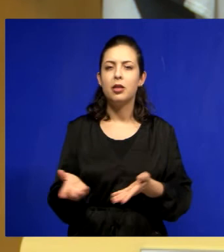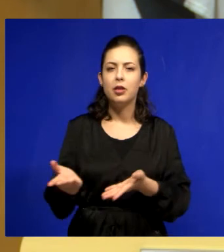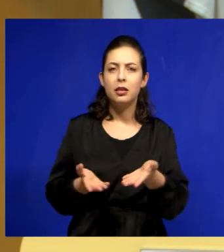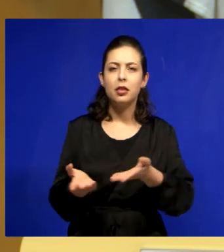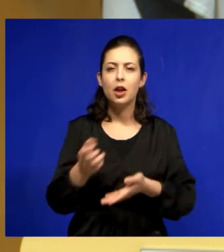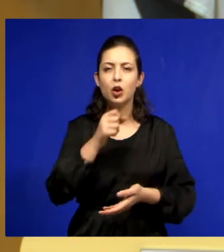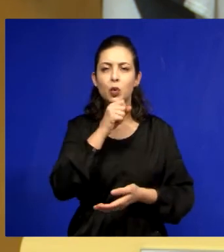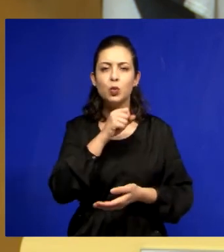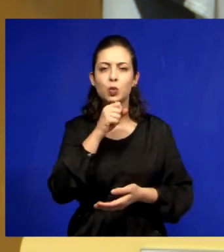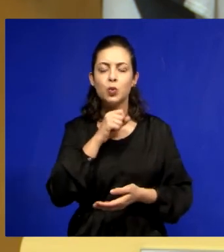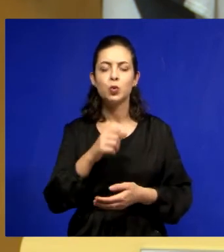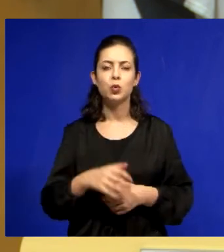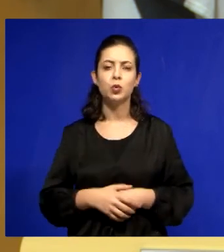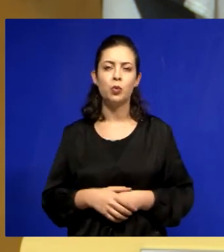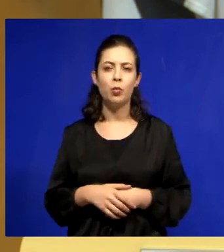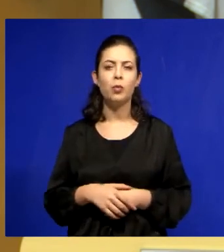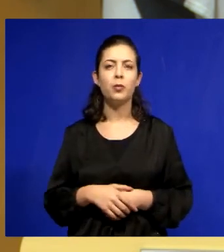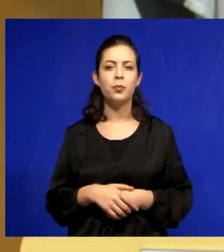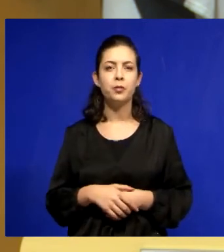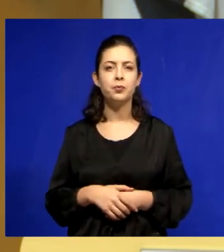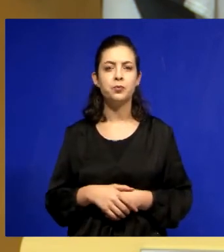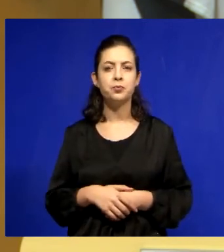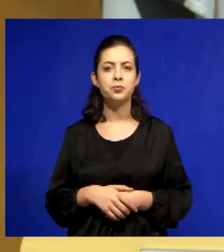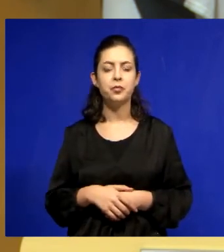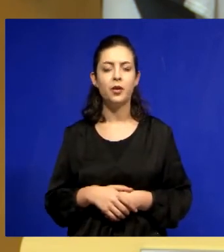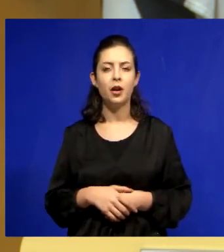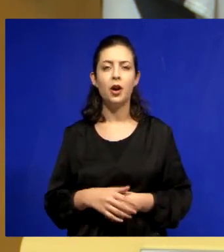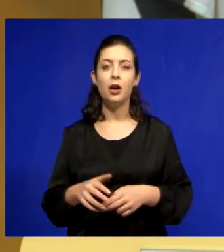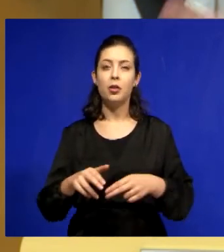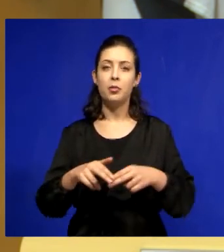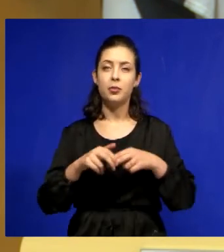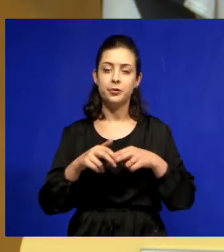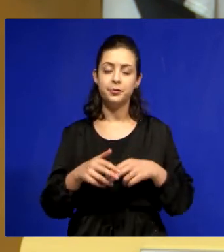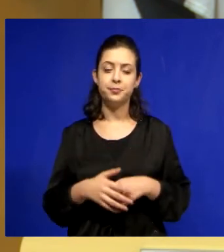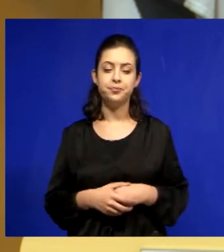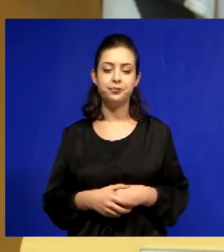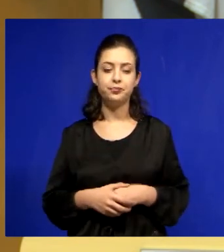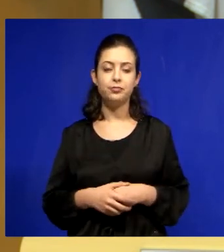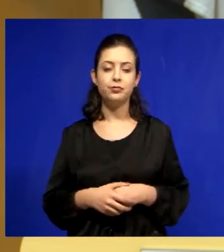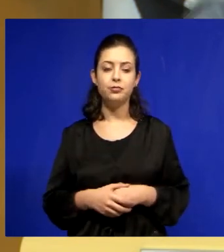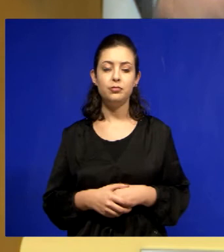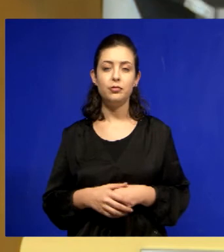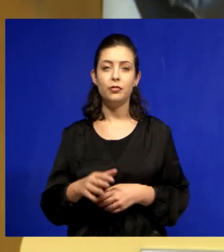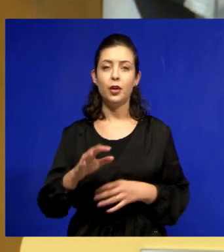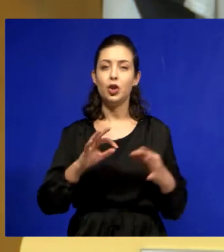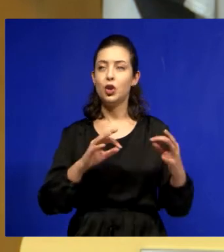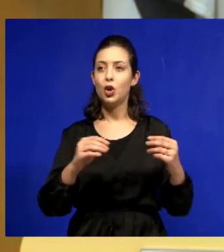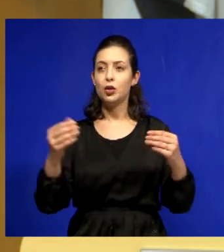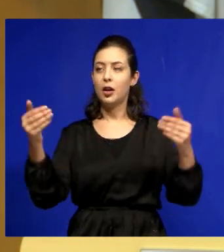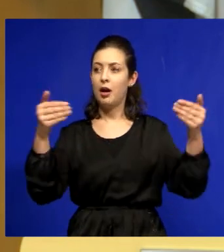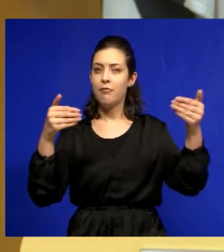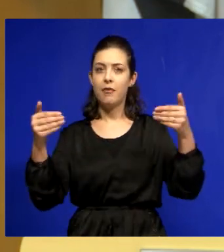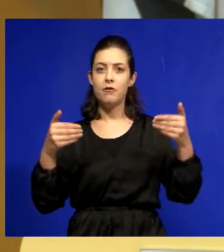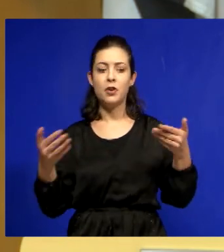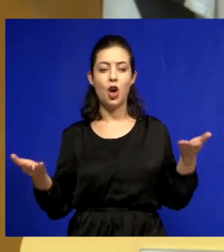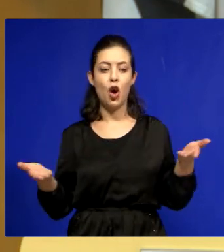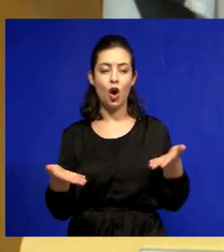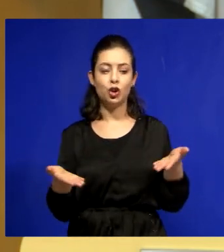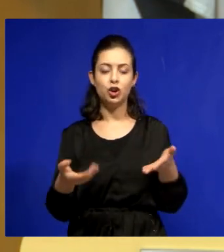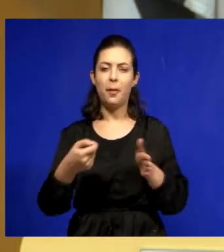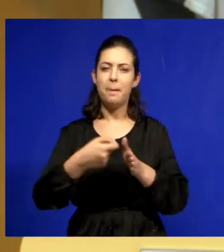os nossos idosos com muita dignidade por fim quero aqui cumprimentar a todos que vieram essa casa hoje